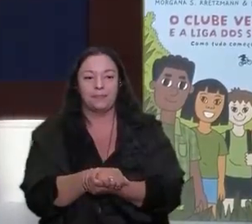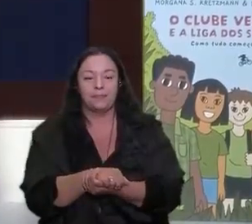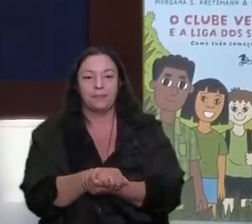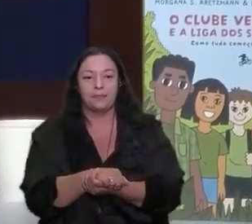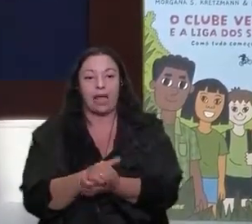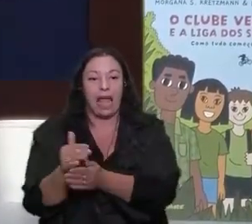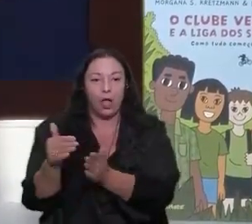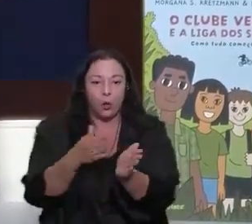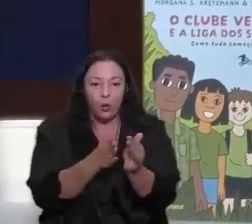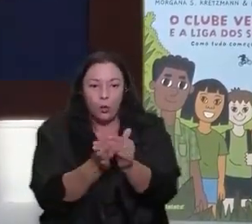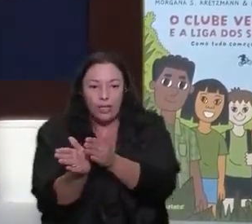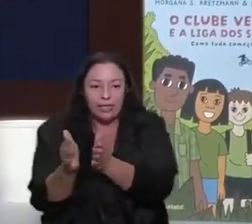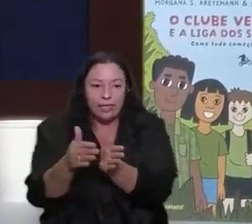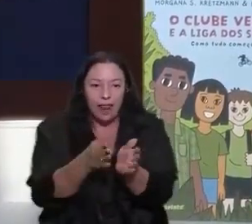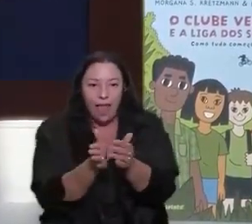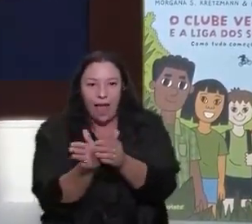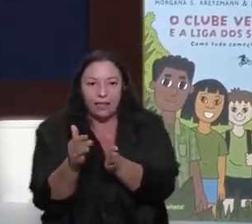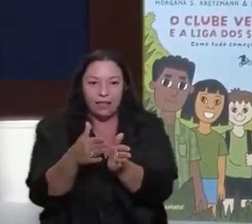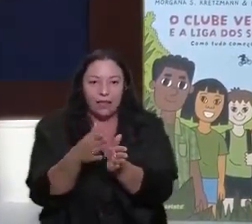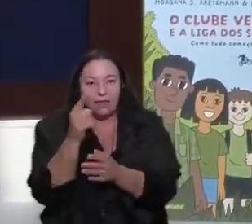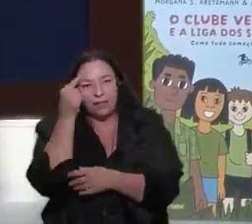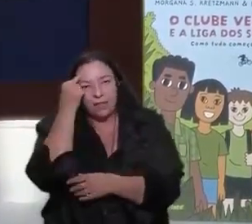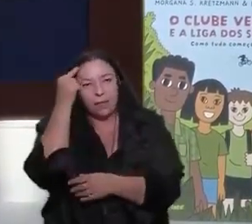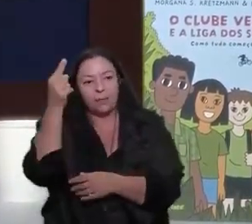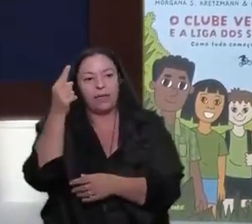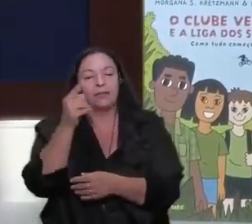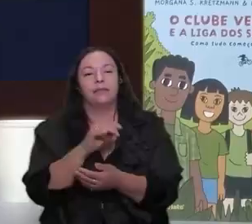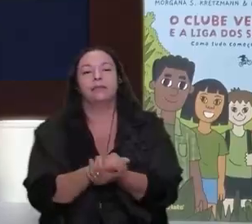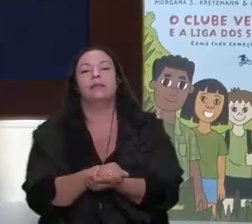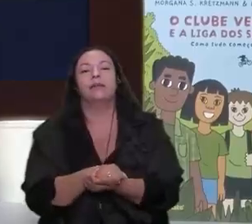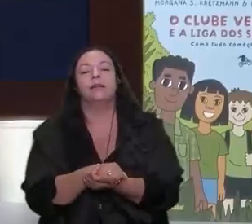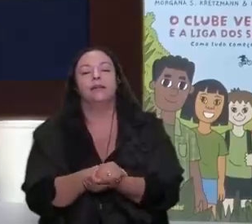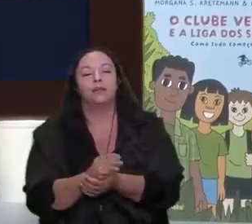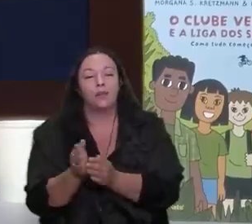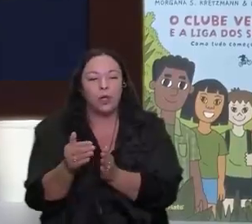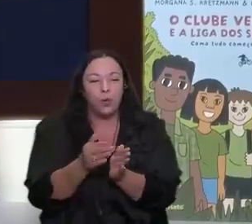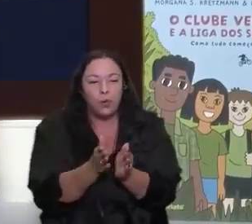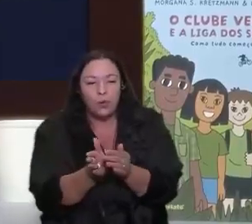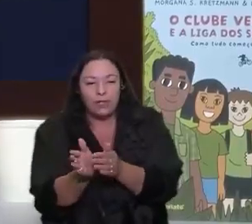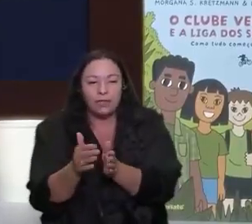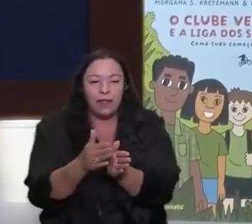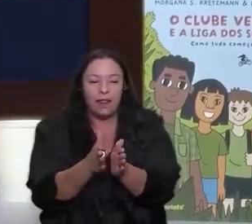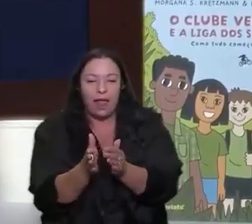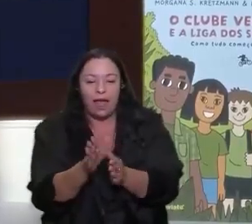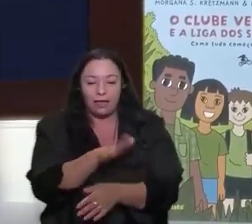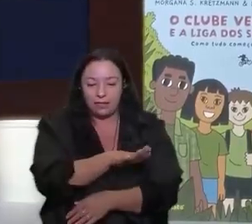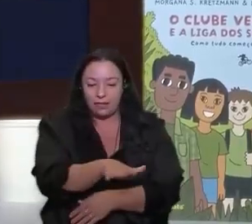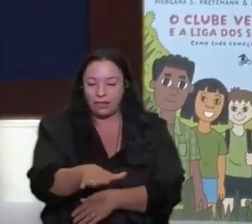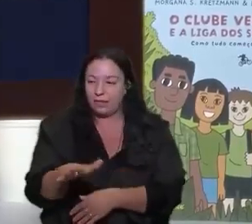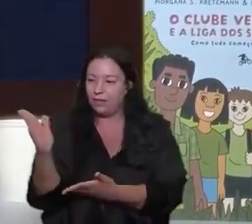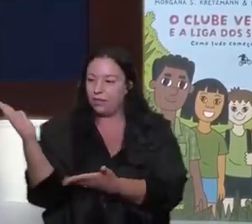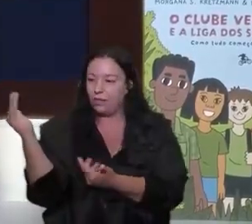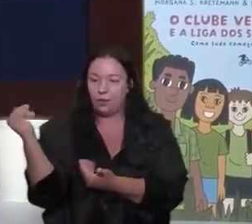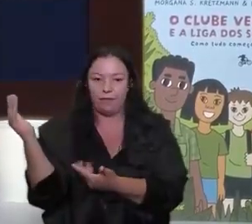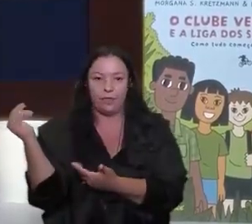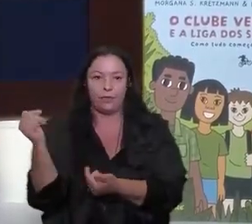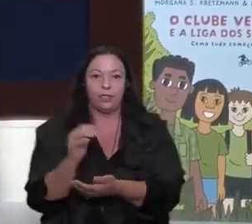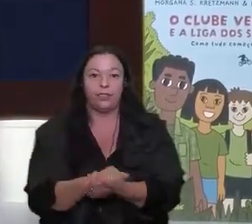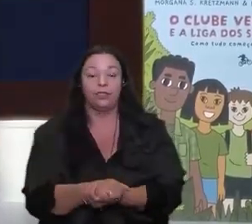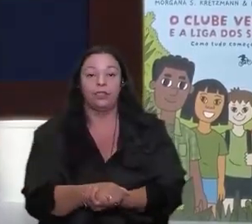A encruzilhada, fiquei pensando sobre essa questão, né? Encruzilhada das infâncias e juventudes.